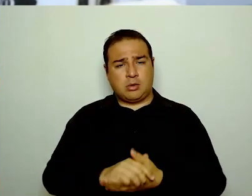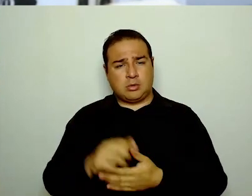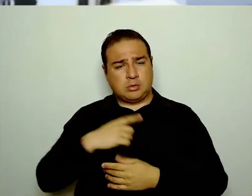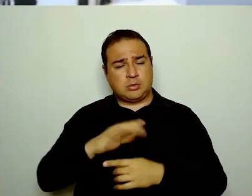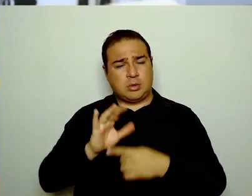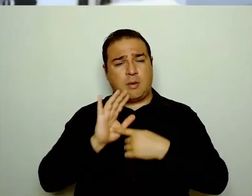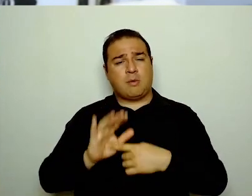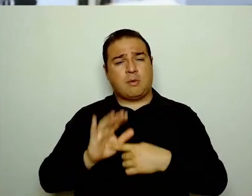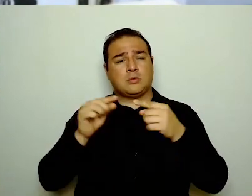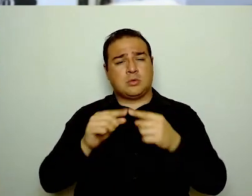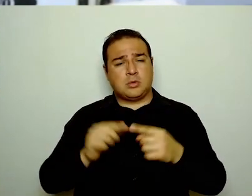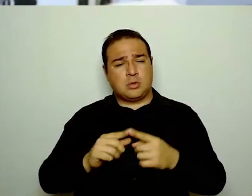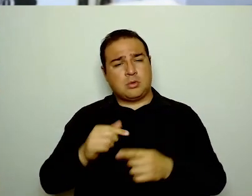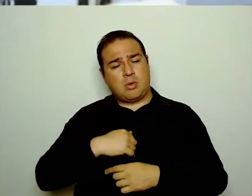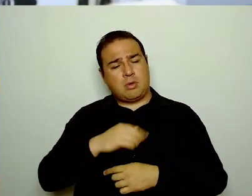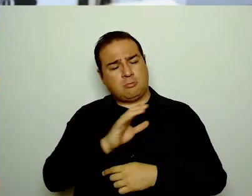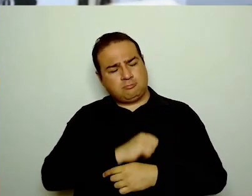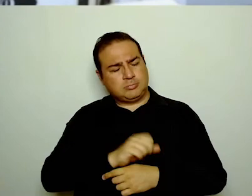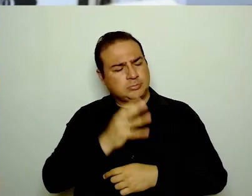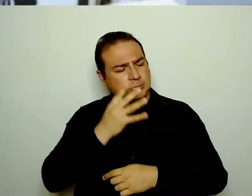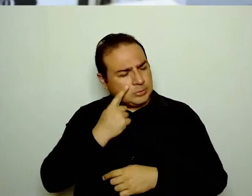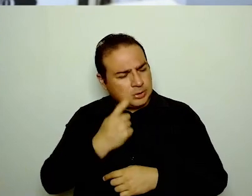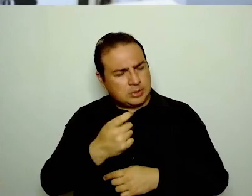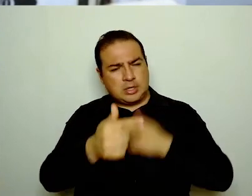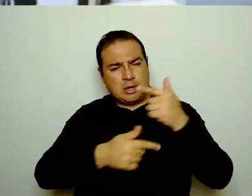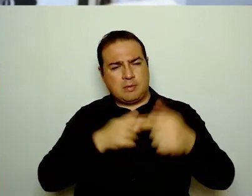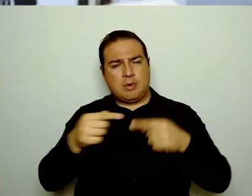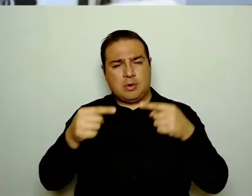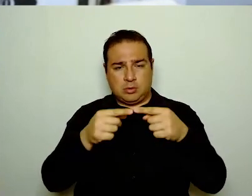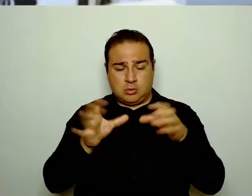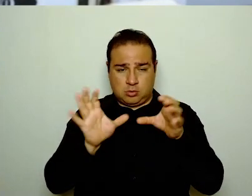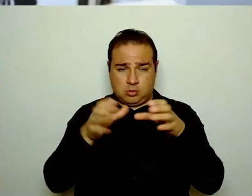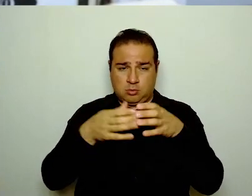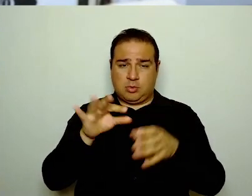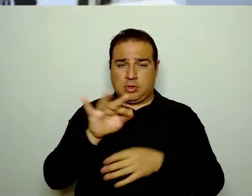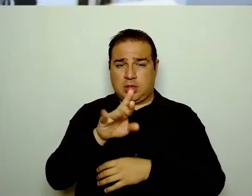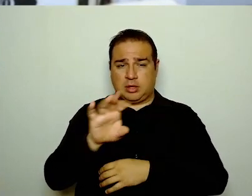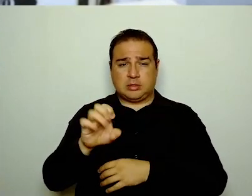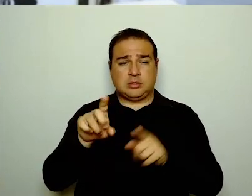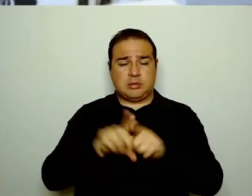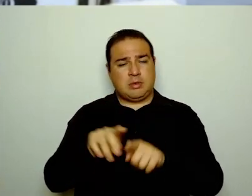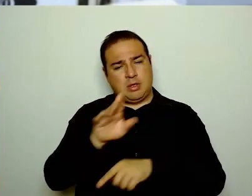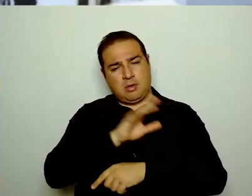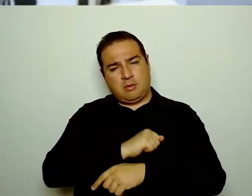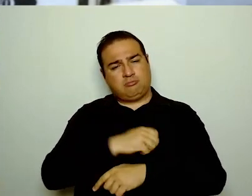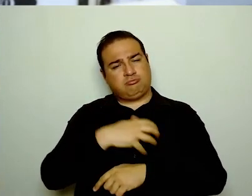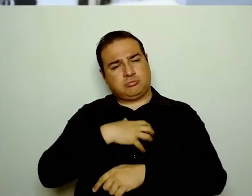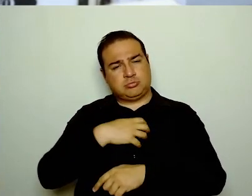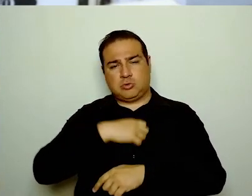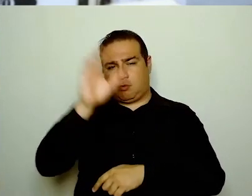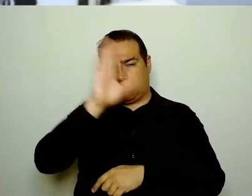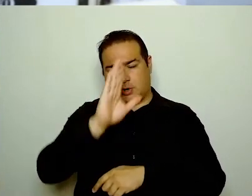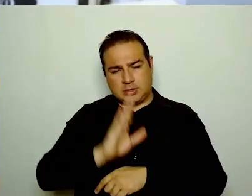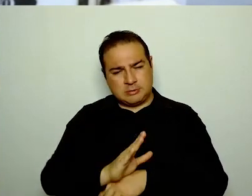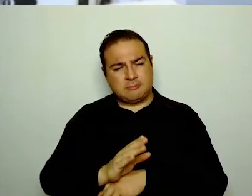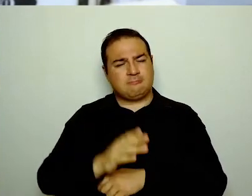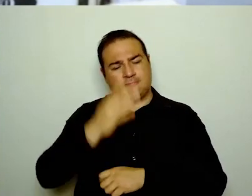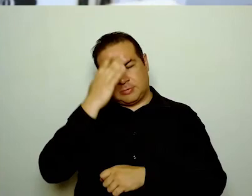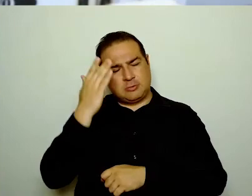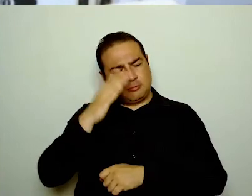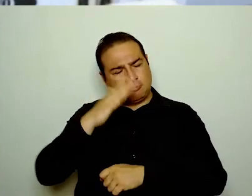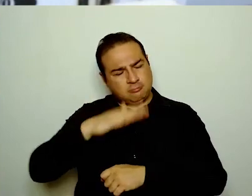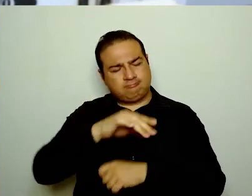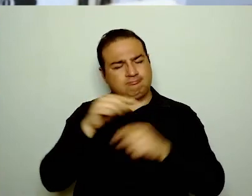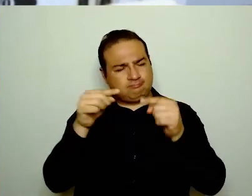do que o de todo mundo? Eu digo, porque isso aqui representa o tamanho do meu interesse pelo trabalho que eu faço pelo TRE e o tamanho do amor que eu sinto pelo